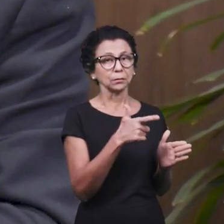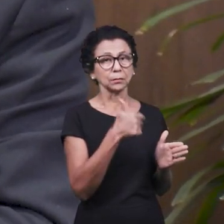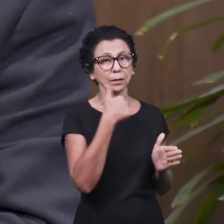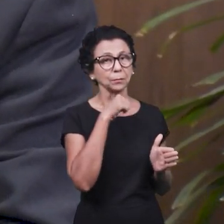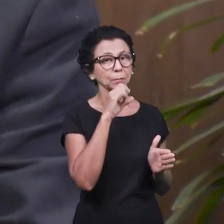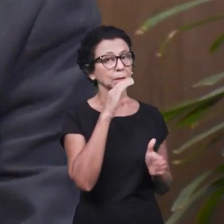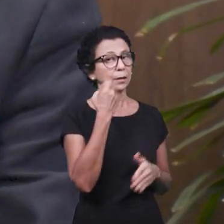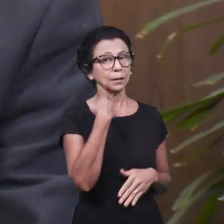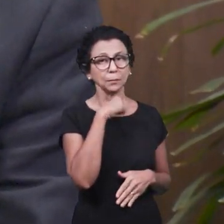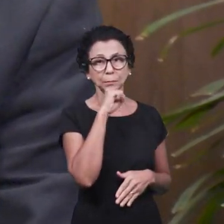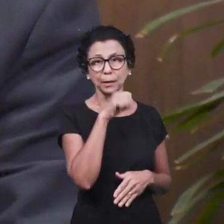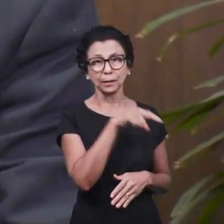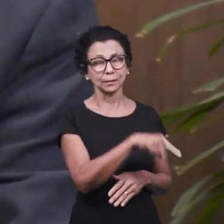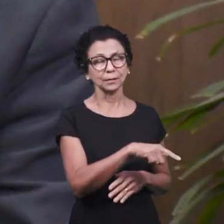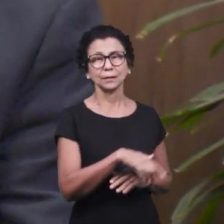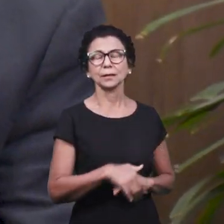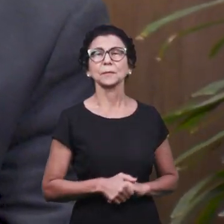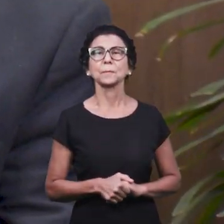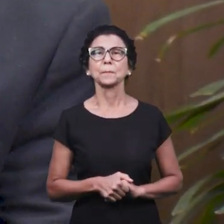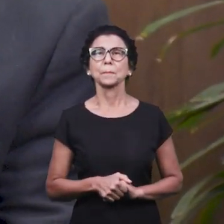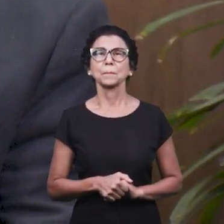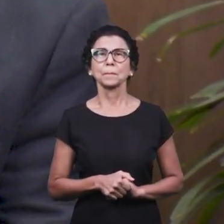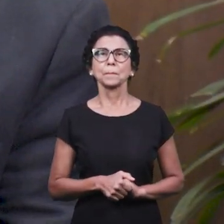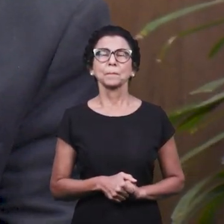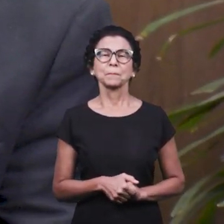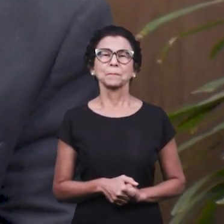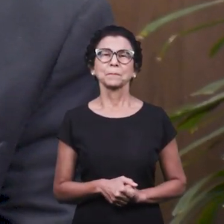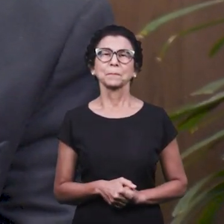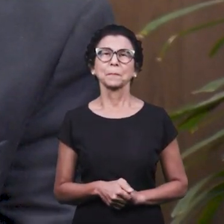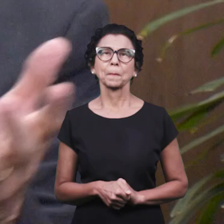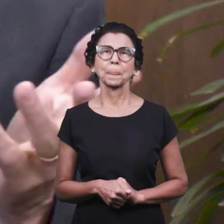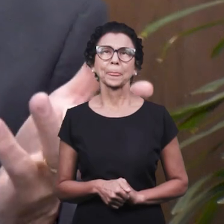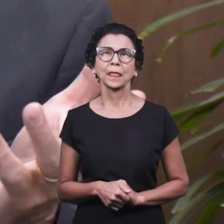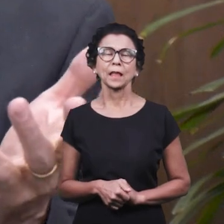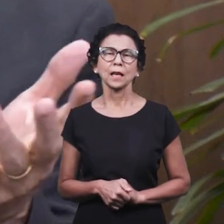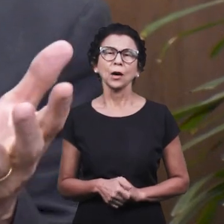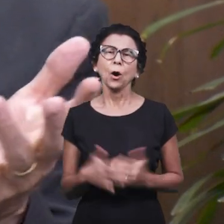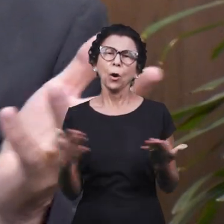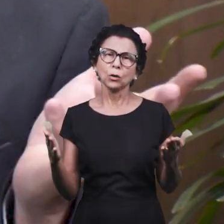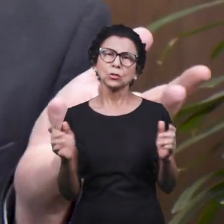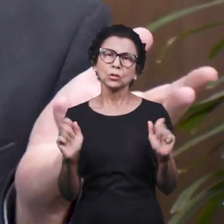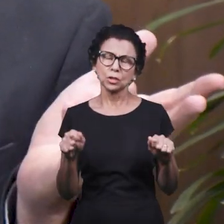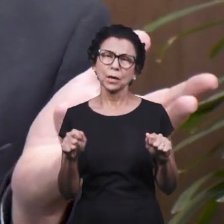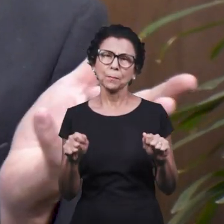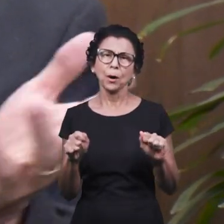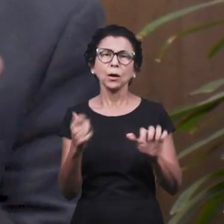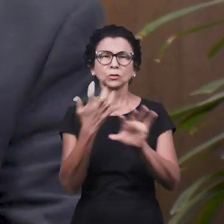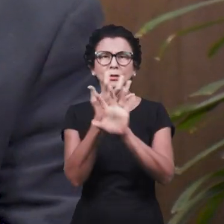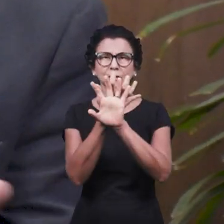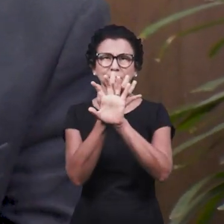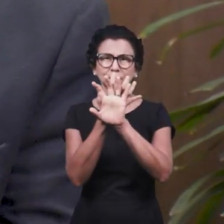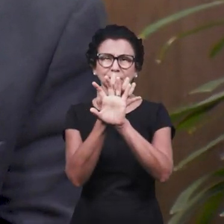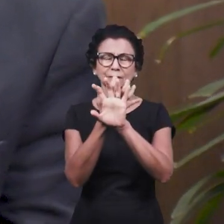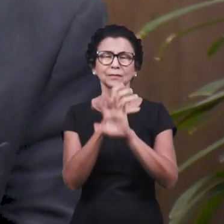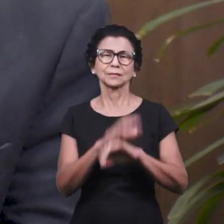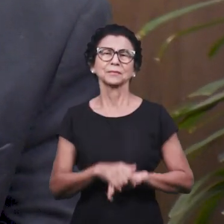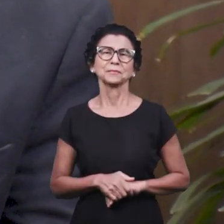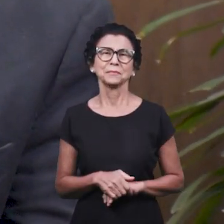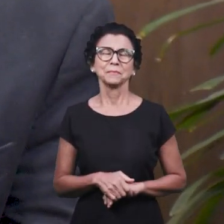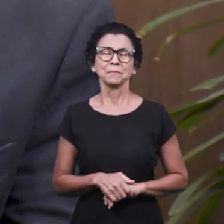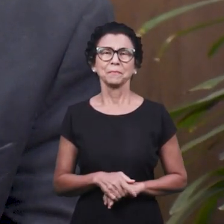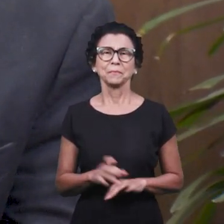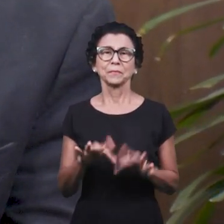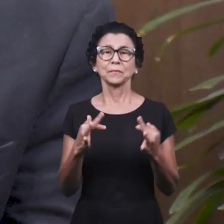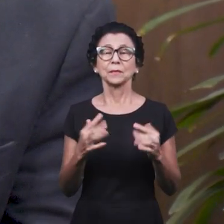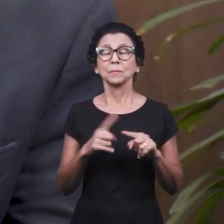com vídeo, a gente consegue falar a qualquer momento. Mas, de qualquer forma, está a 10 mil quilômetros de distância. Então,